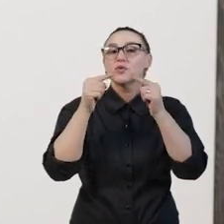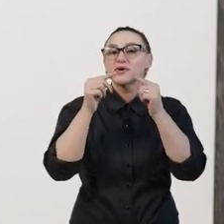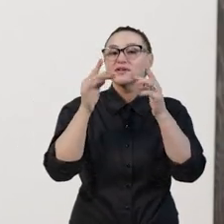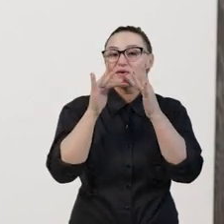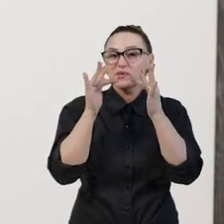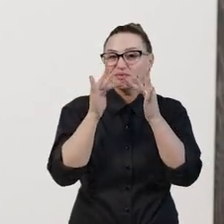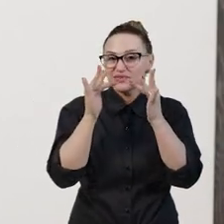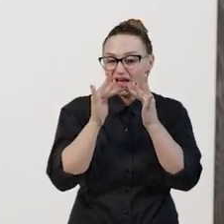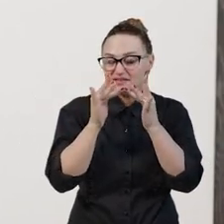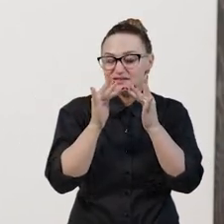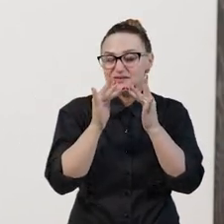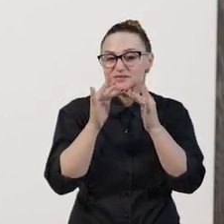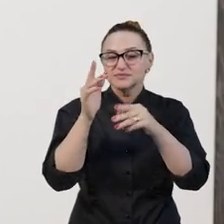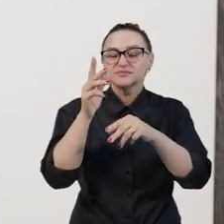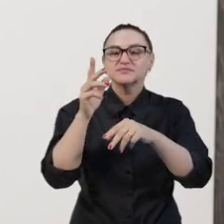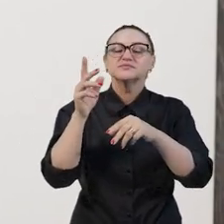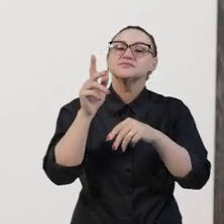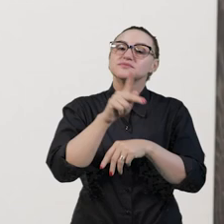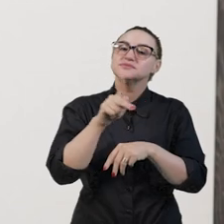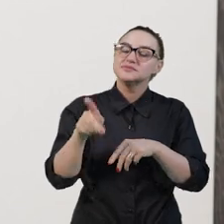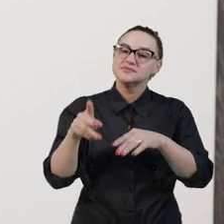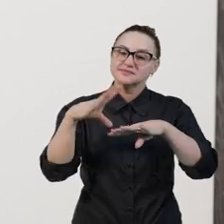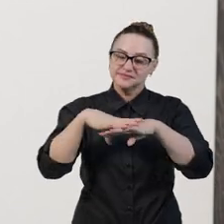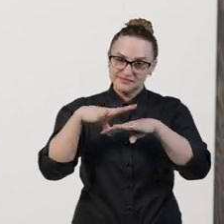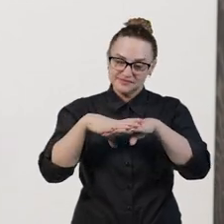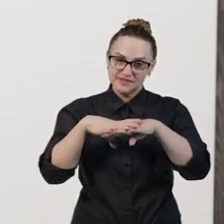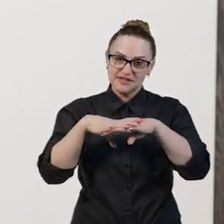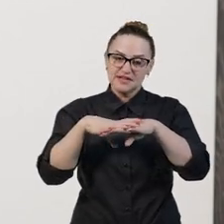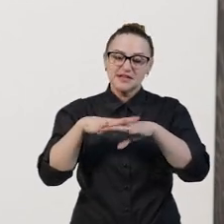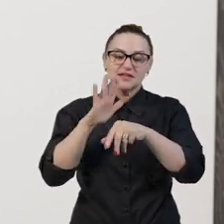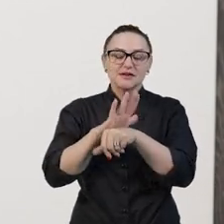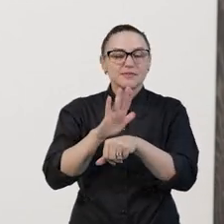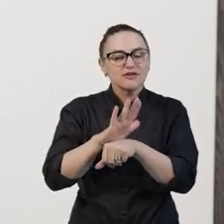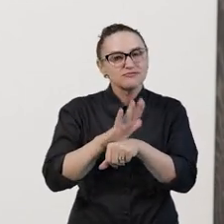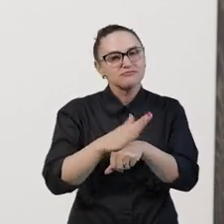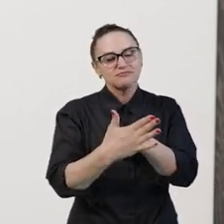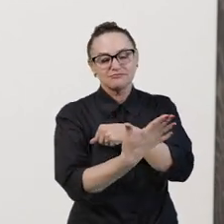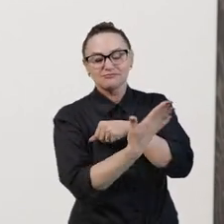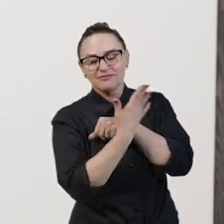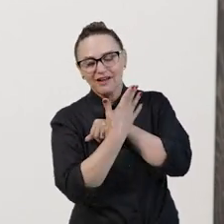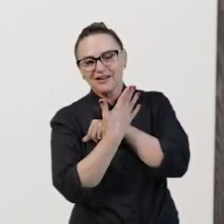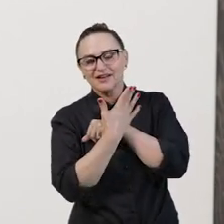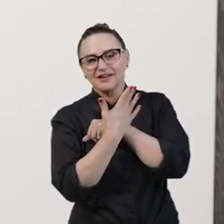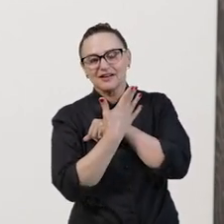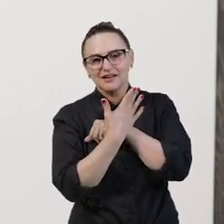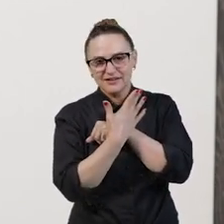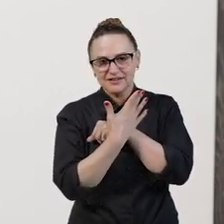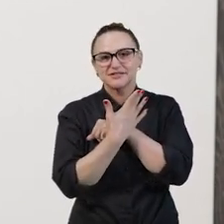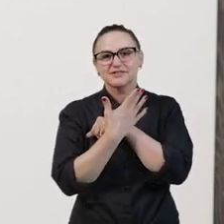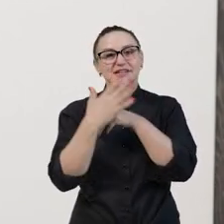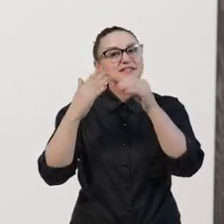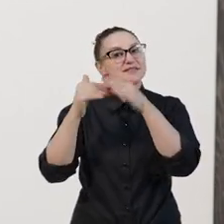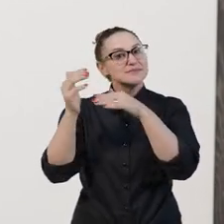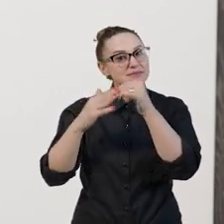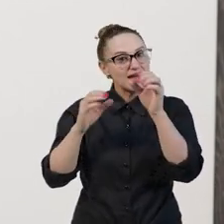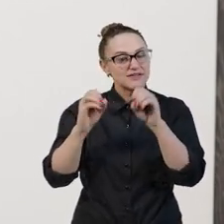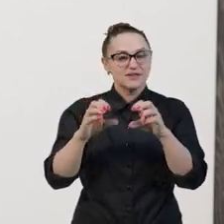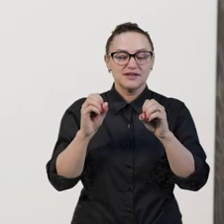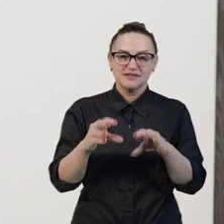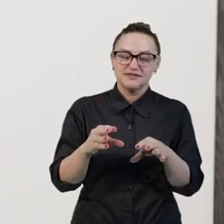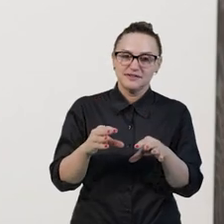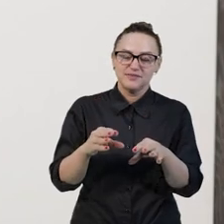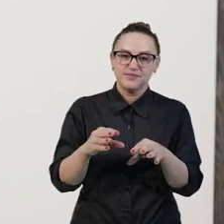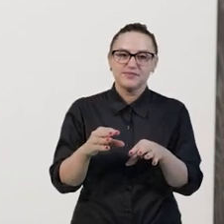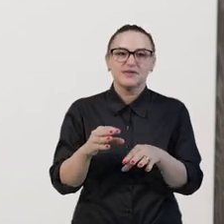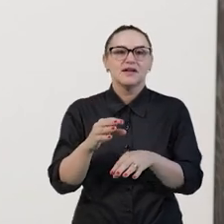e que me ajudaram muito a construir as práticas educativas no contexto da Educação Infantil e